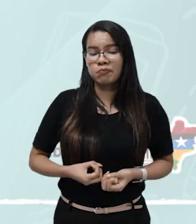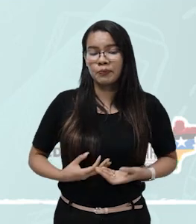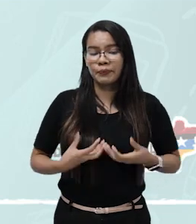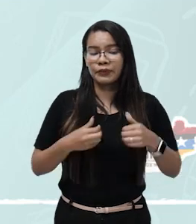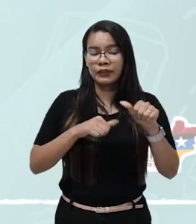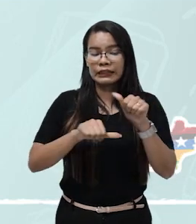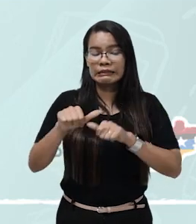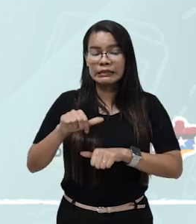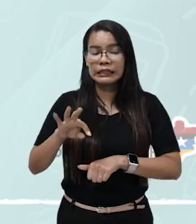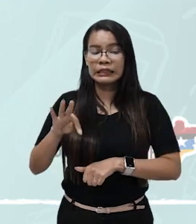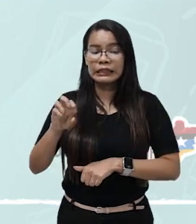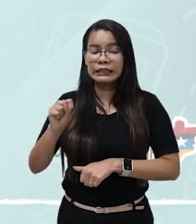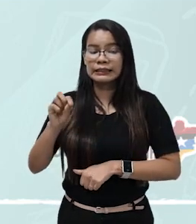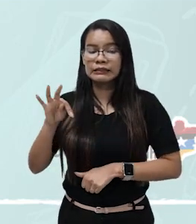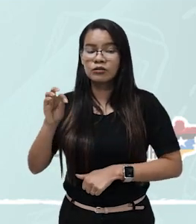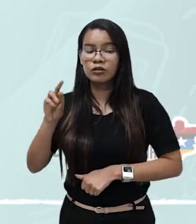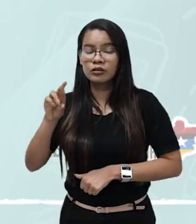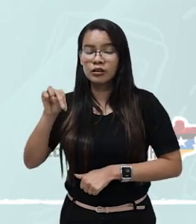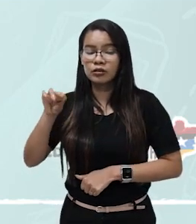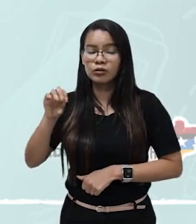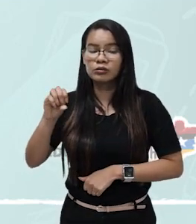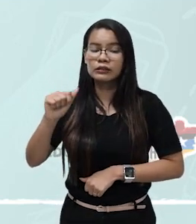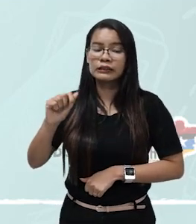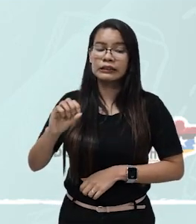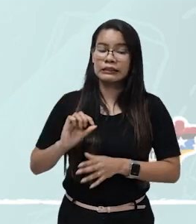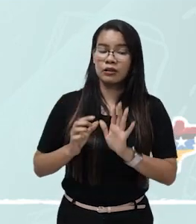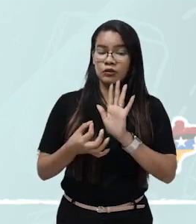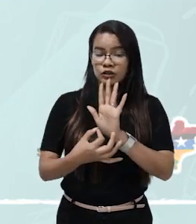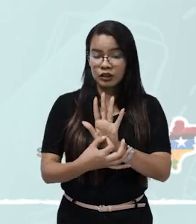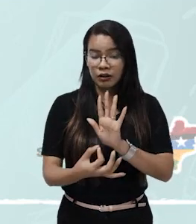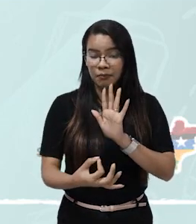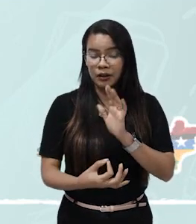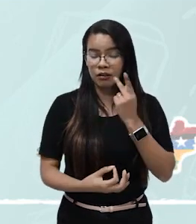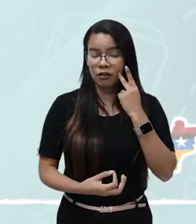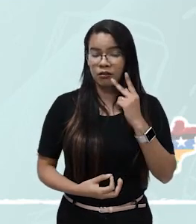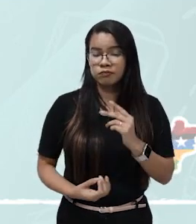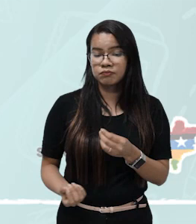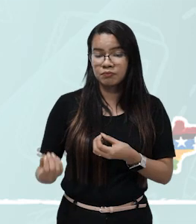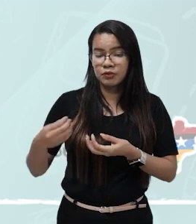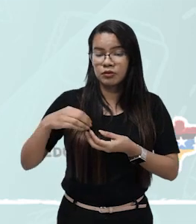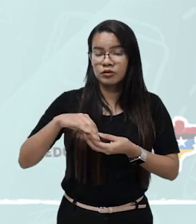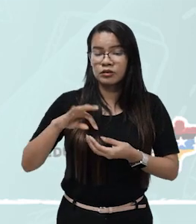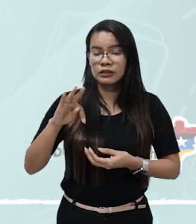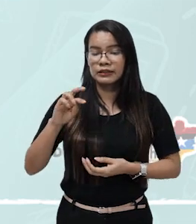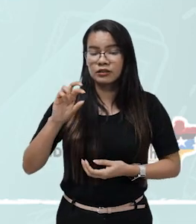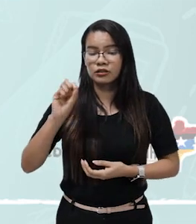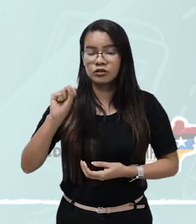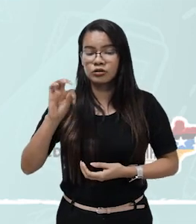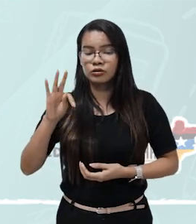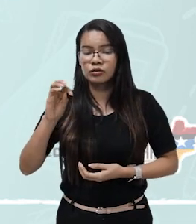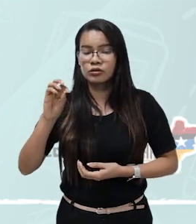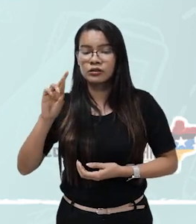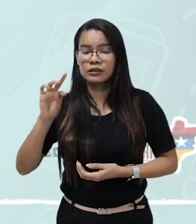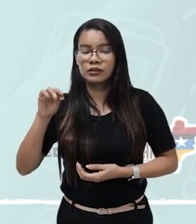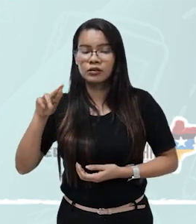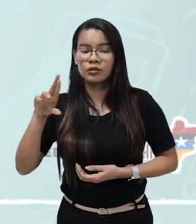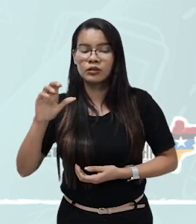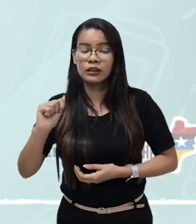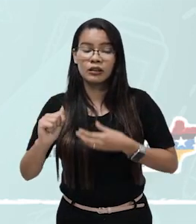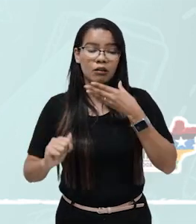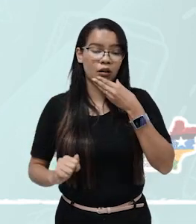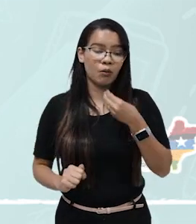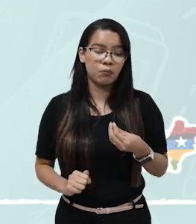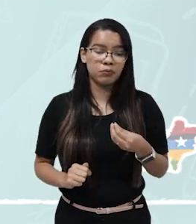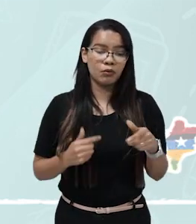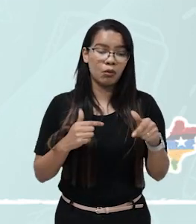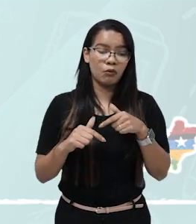organismo, indicadas para a reposição de testosterona em homens para o tratamento de vários problemas de saúde relacionados à falta